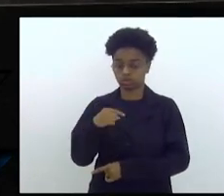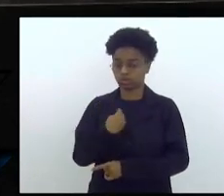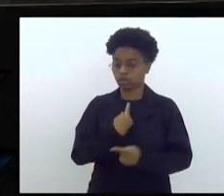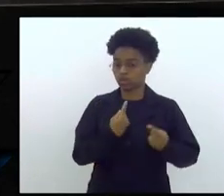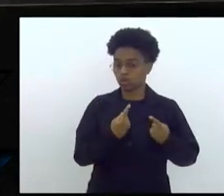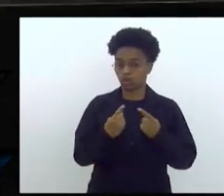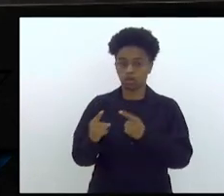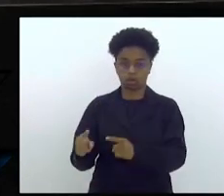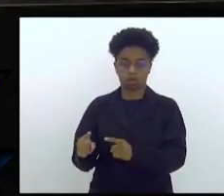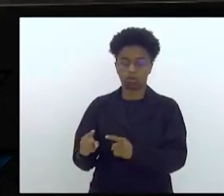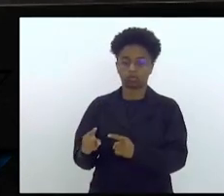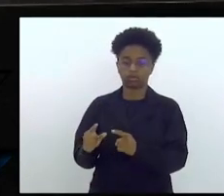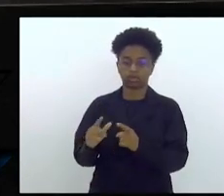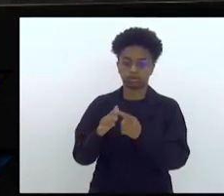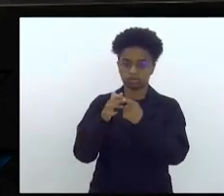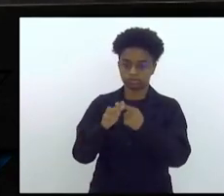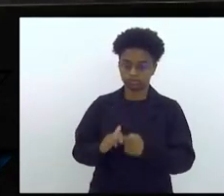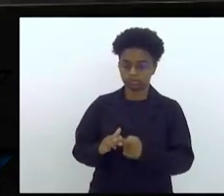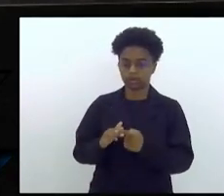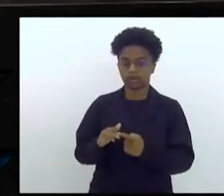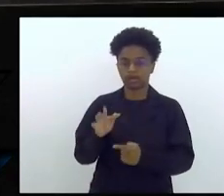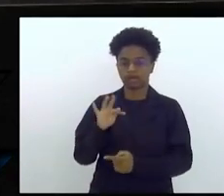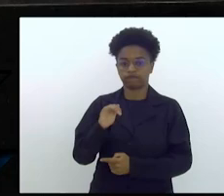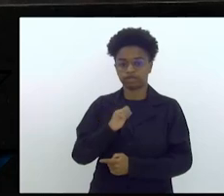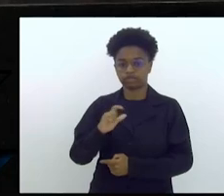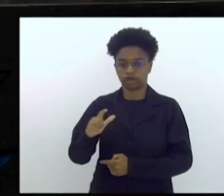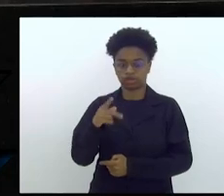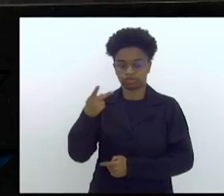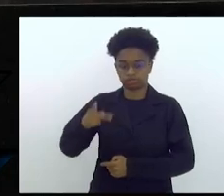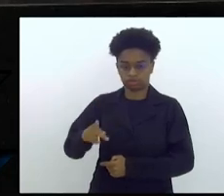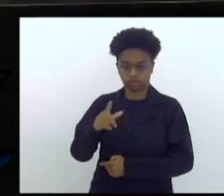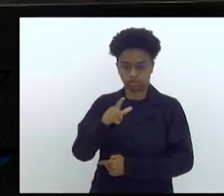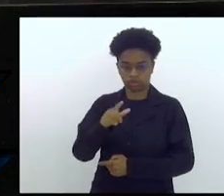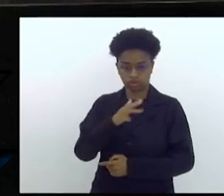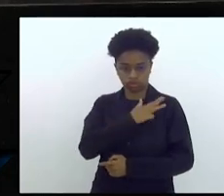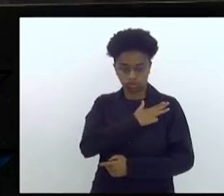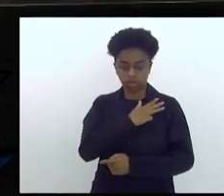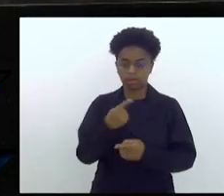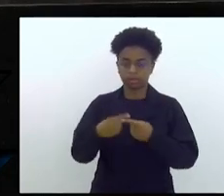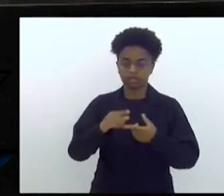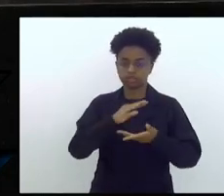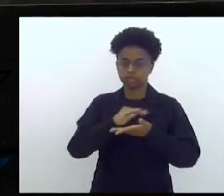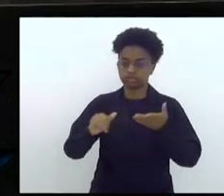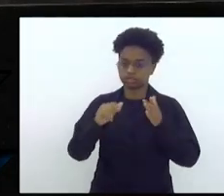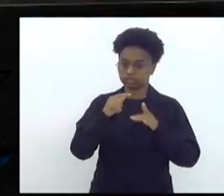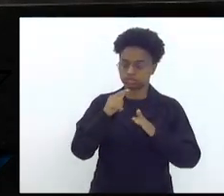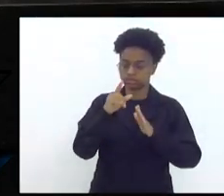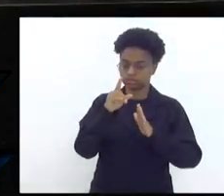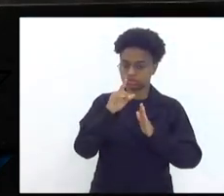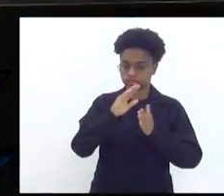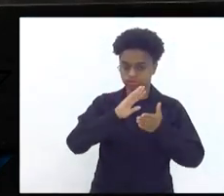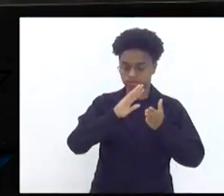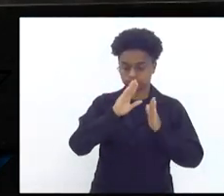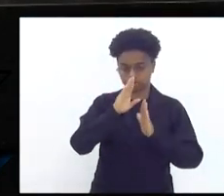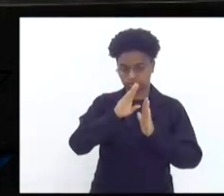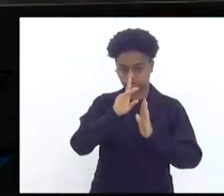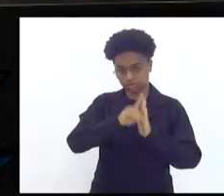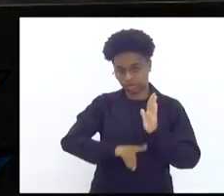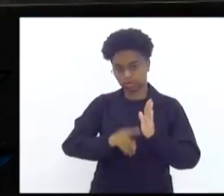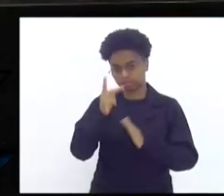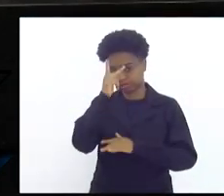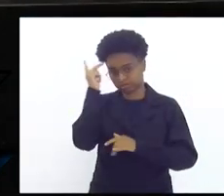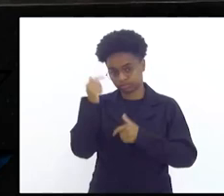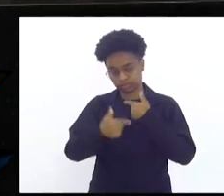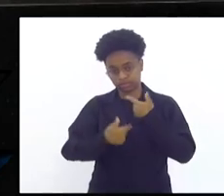arcabouço fiscal do governo Lula porque ele se acabou se retirava direito dos trabalhadores fomos também a nossa posição também